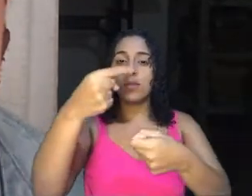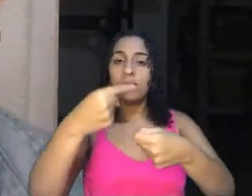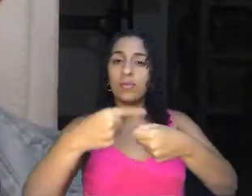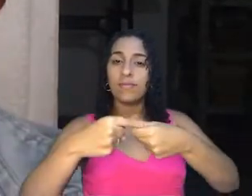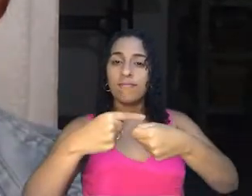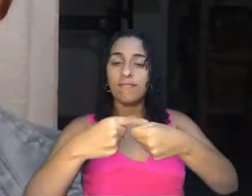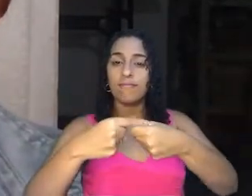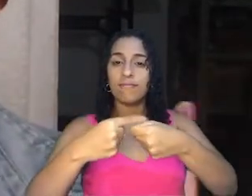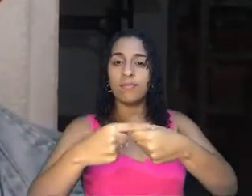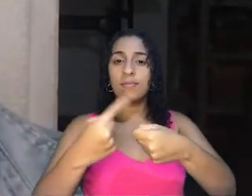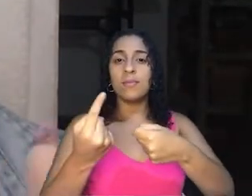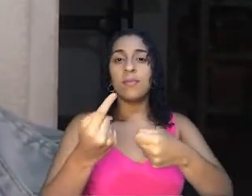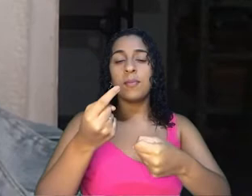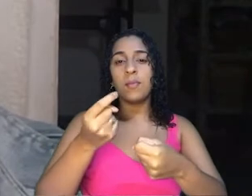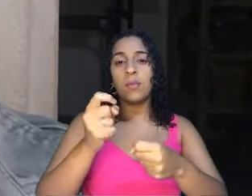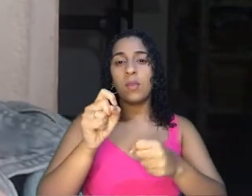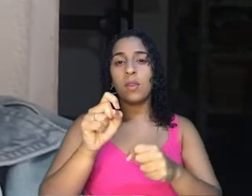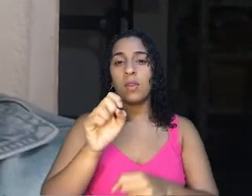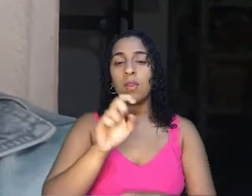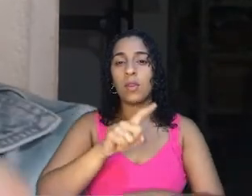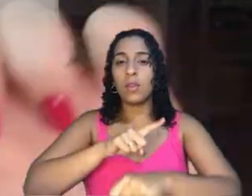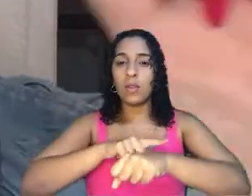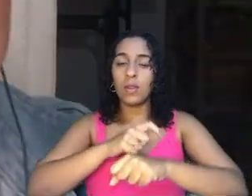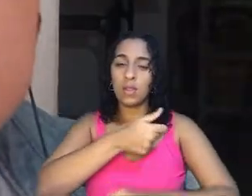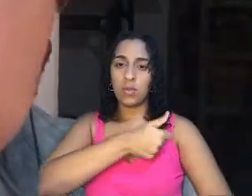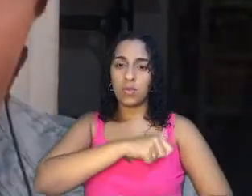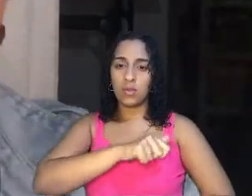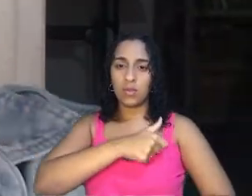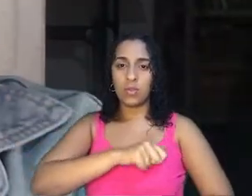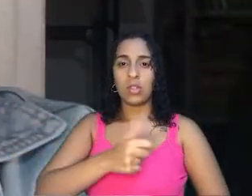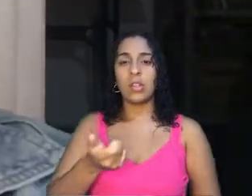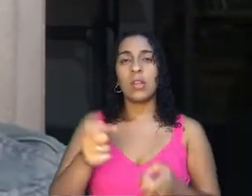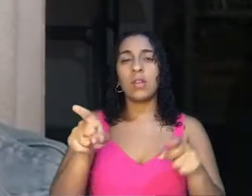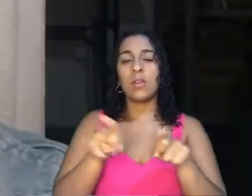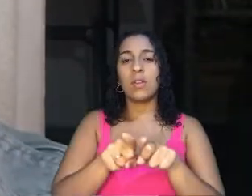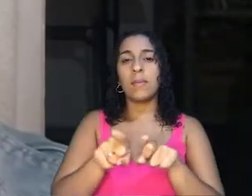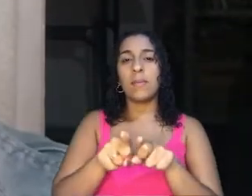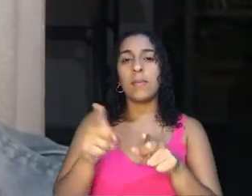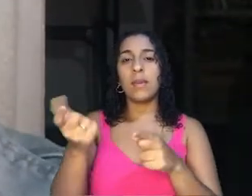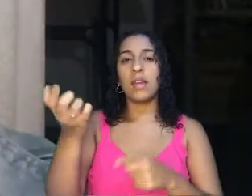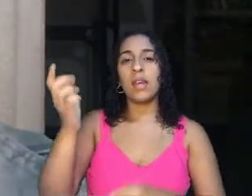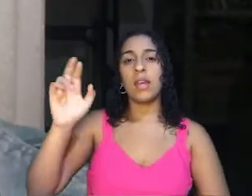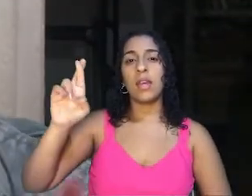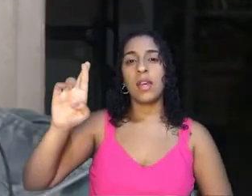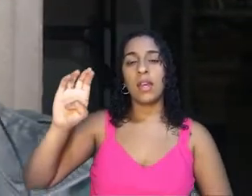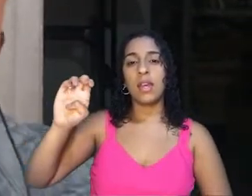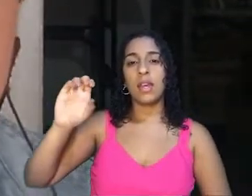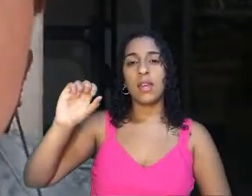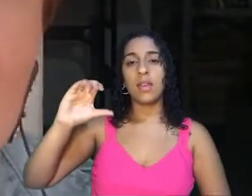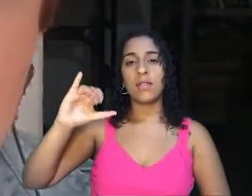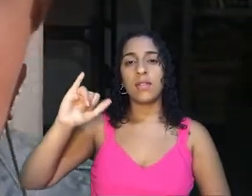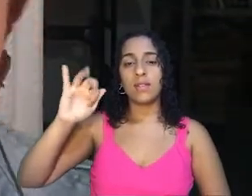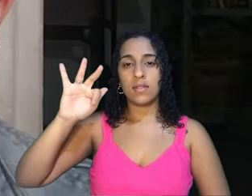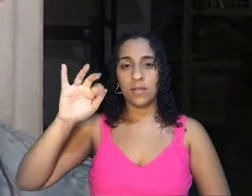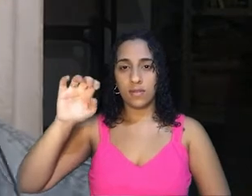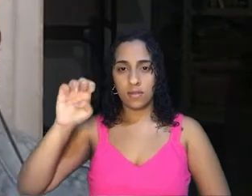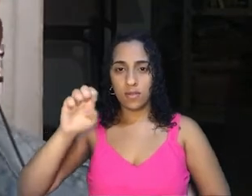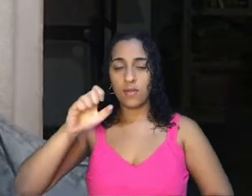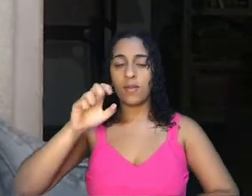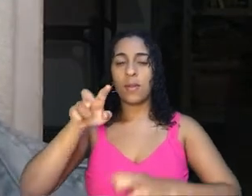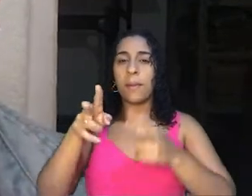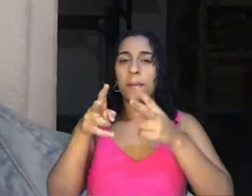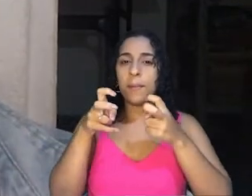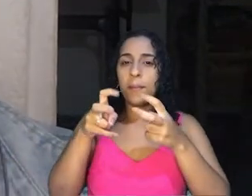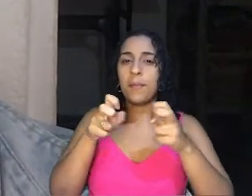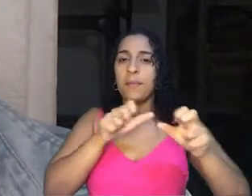Recife né que a gente observa essa transição do modo senhorial para o modo burguês mas